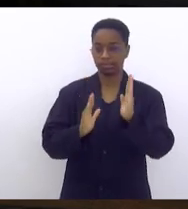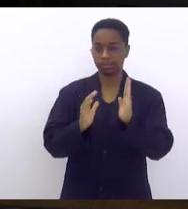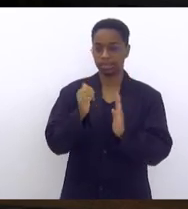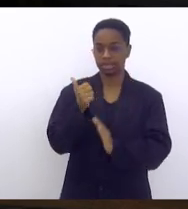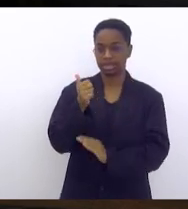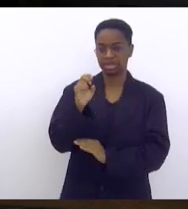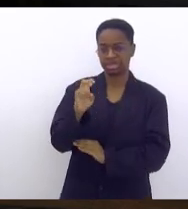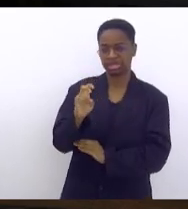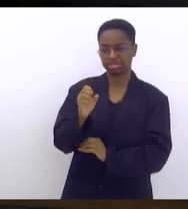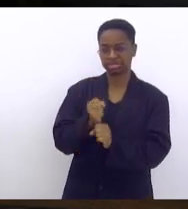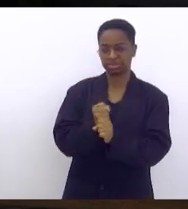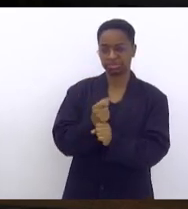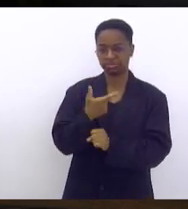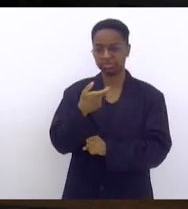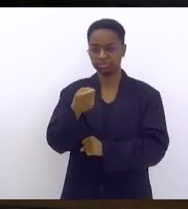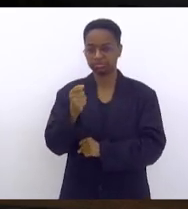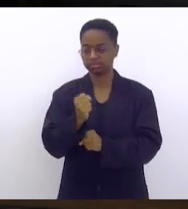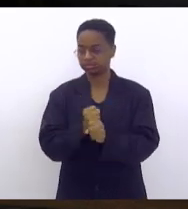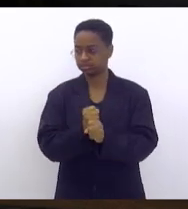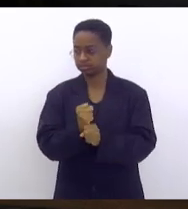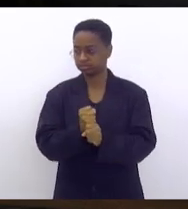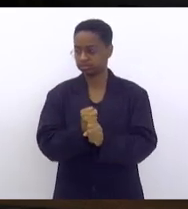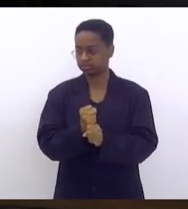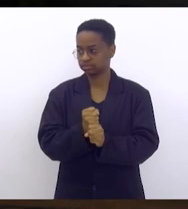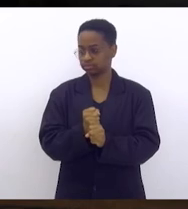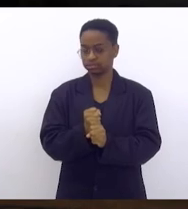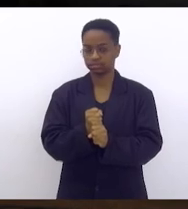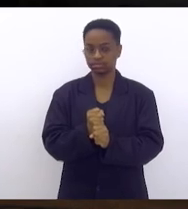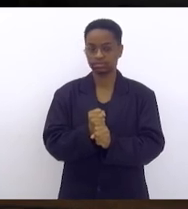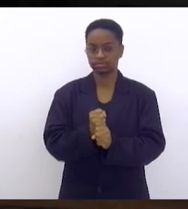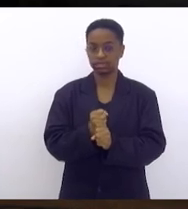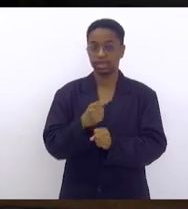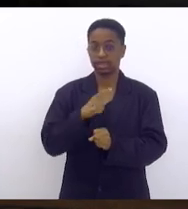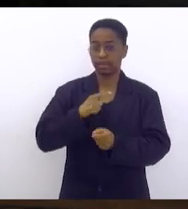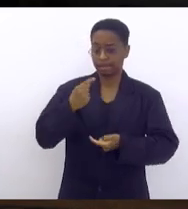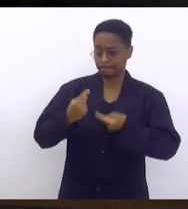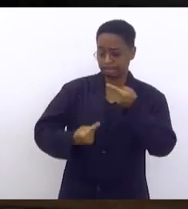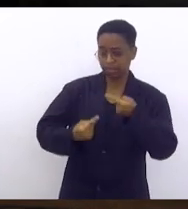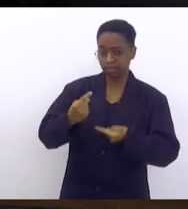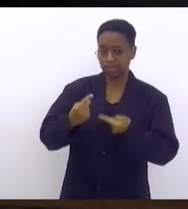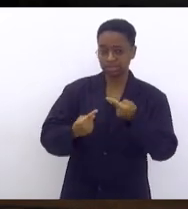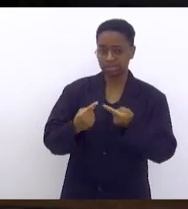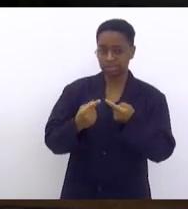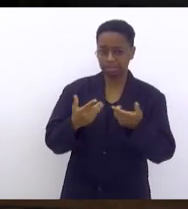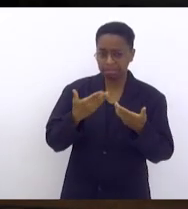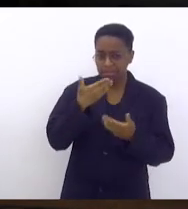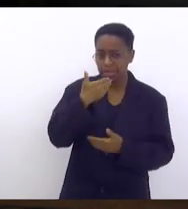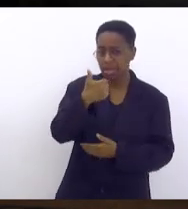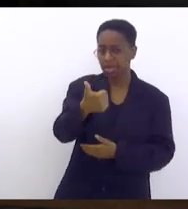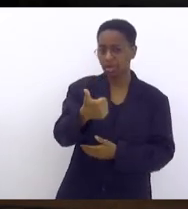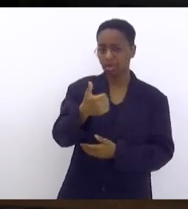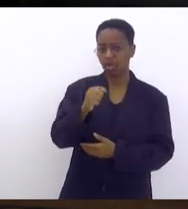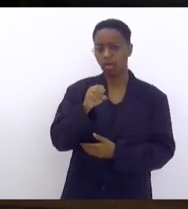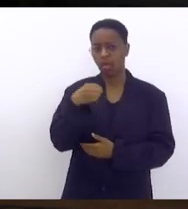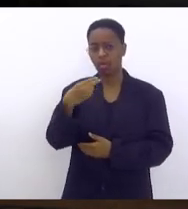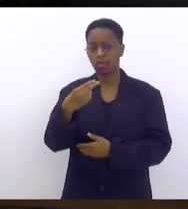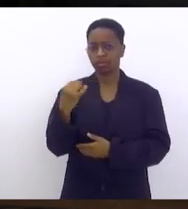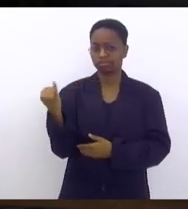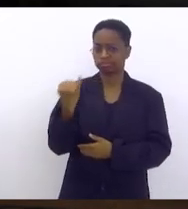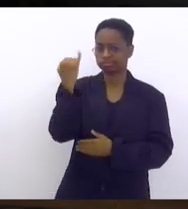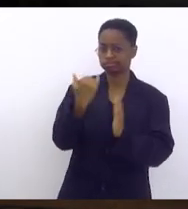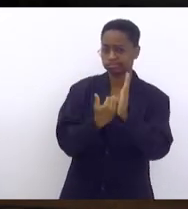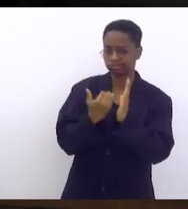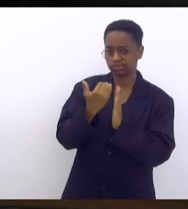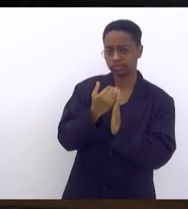15, 20 anos, né, uma política mais exitosa e mais importante e